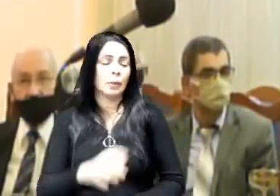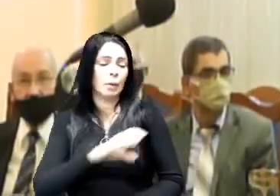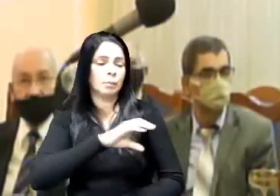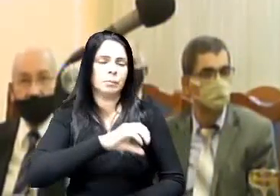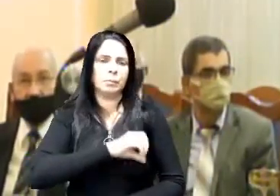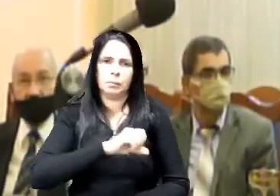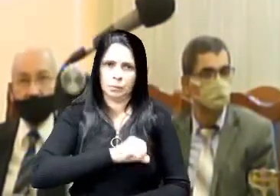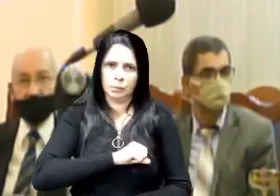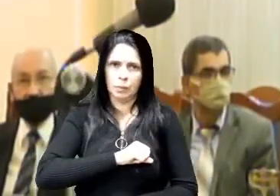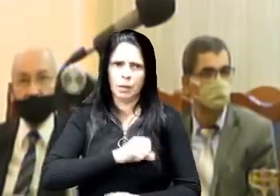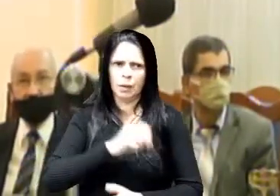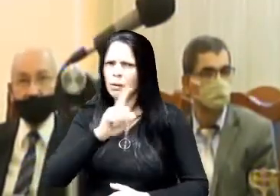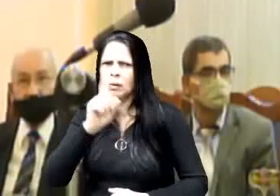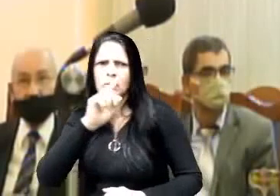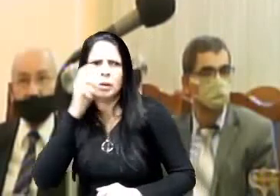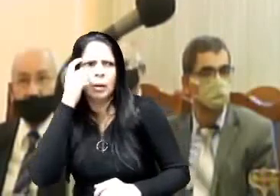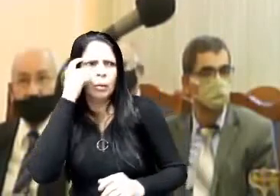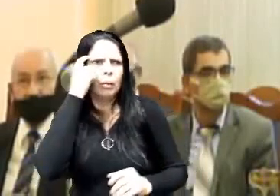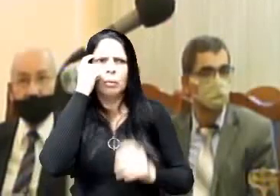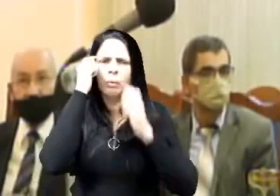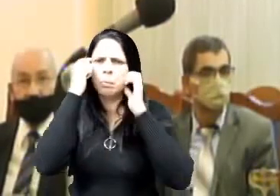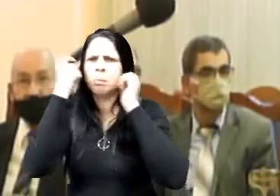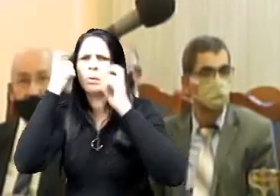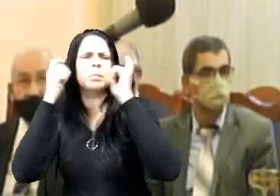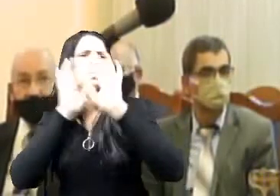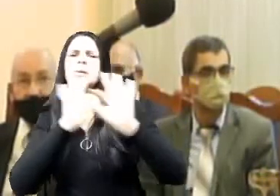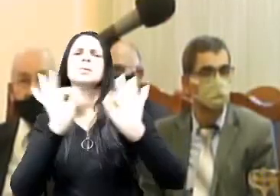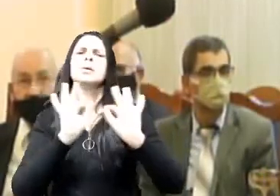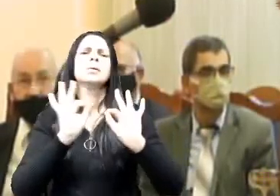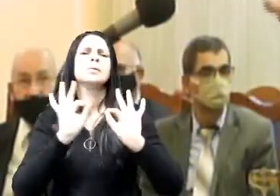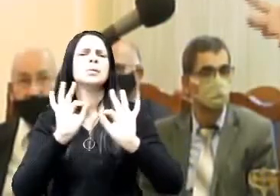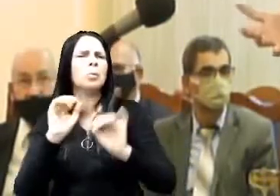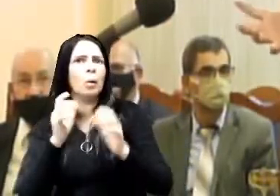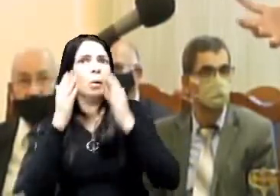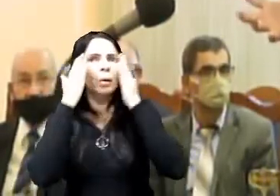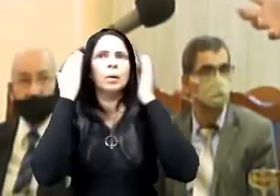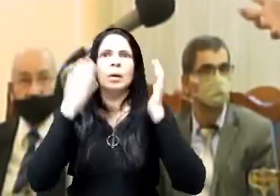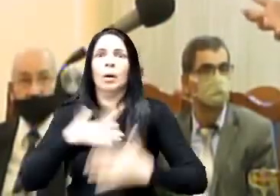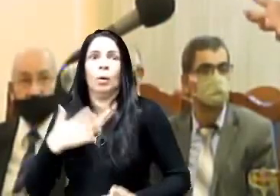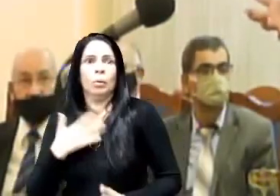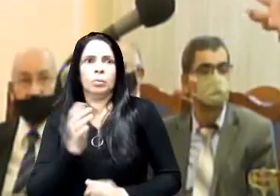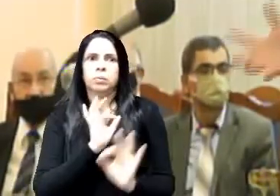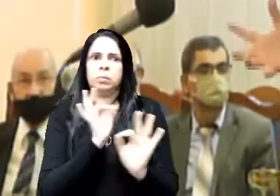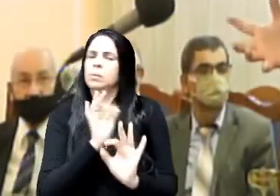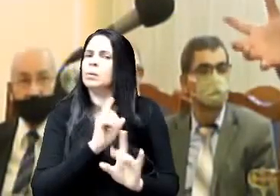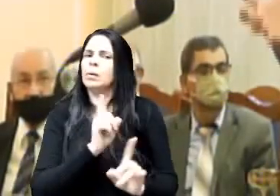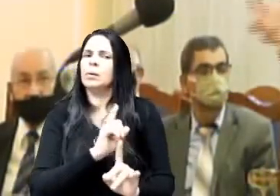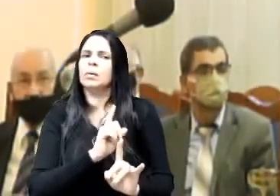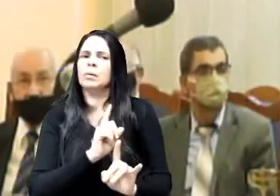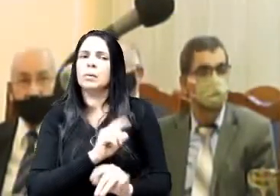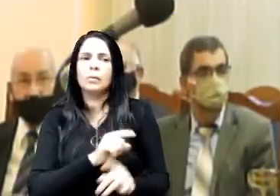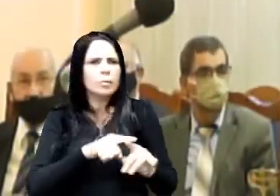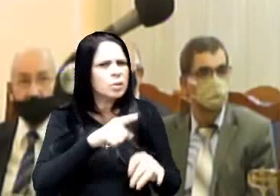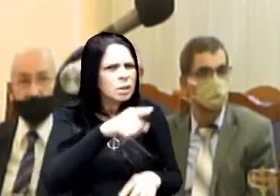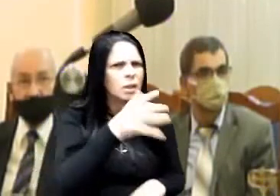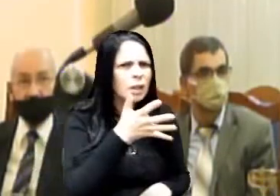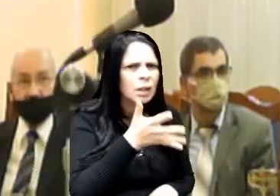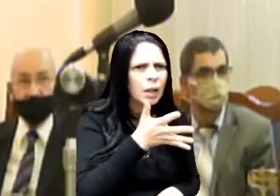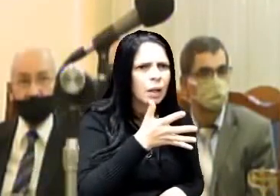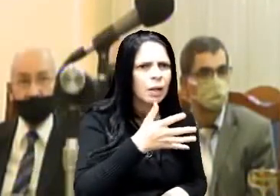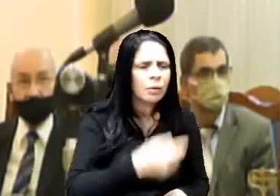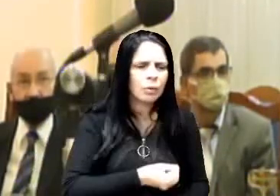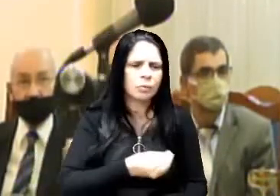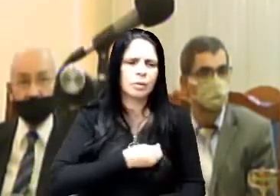Amados, não estranheis. Na NVI diz, amados, não se surpreendam, não. Você quer viver uma vida